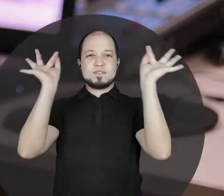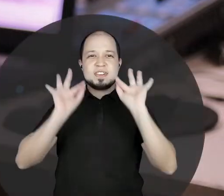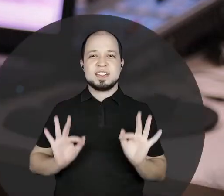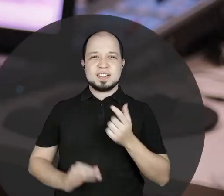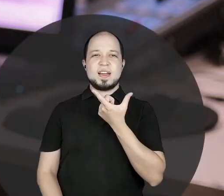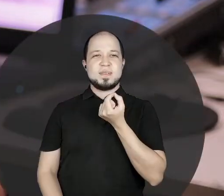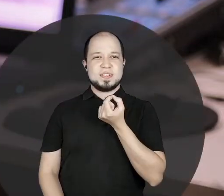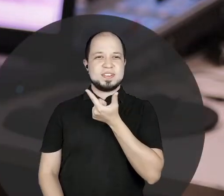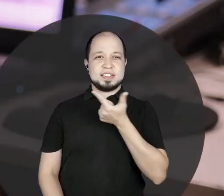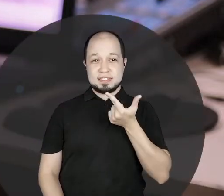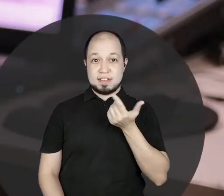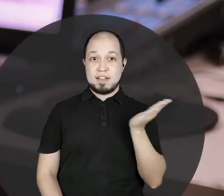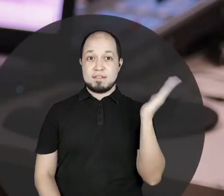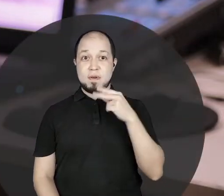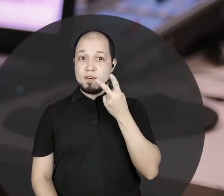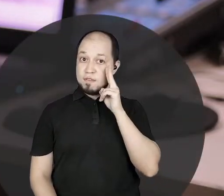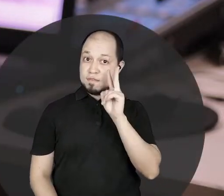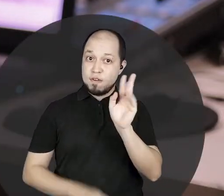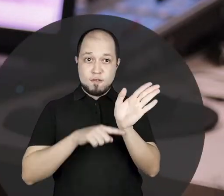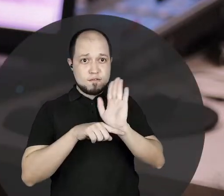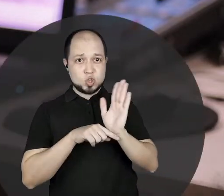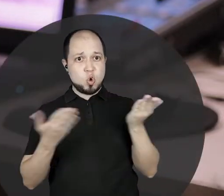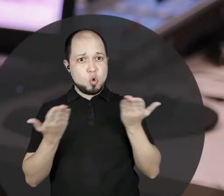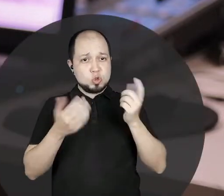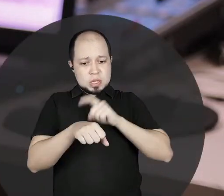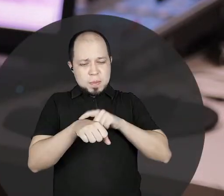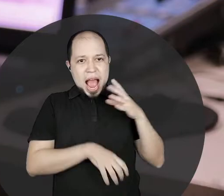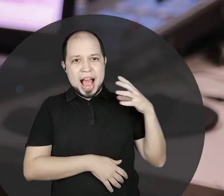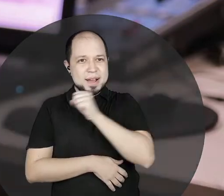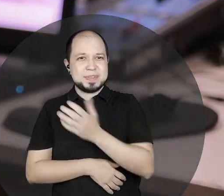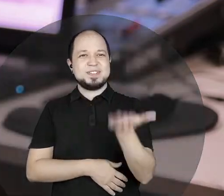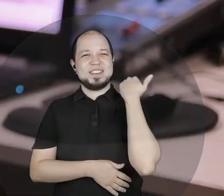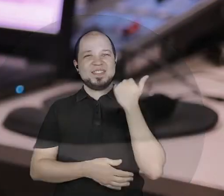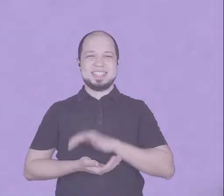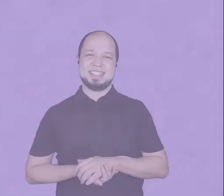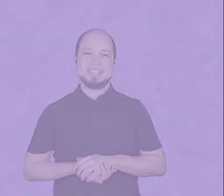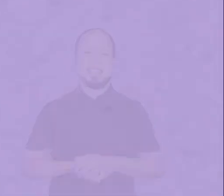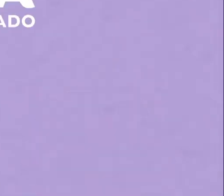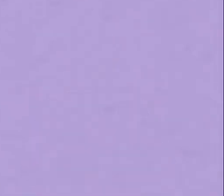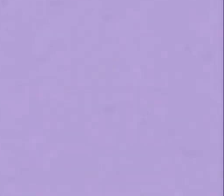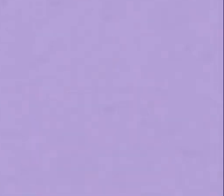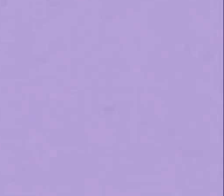Feliz 2022 e vamos logo para a vinheta, que nesse vídeo de hoje não tem tempo para perder. Simbora!